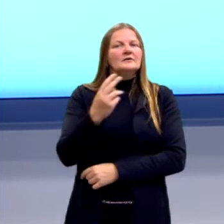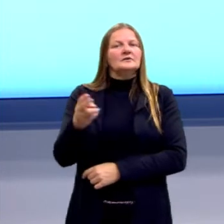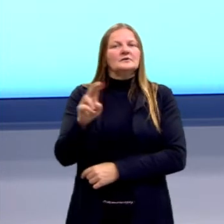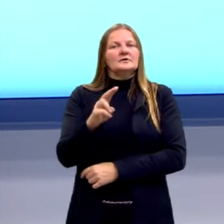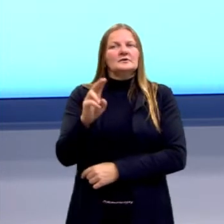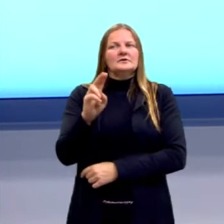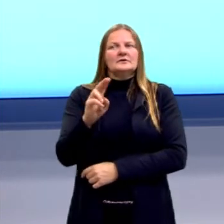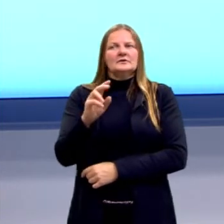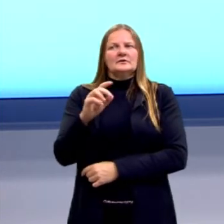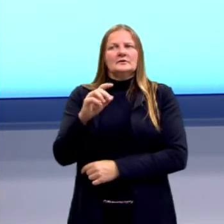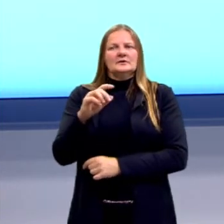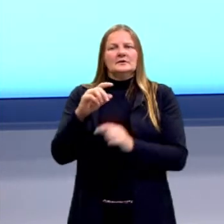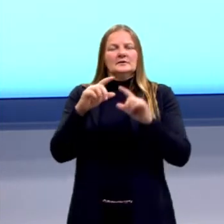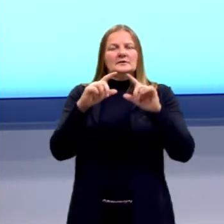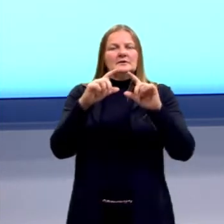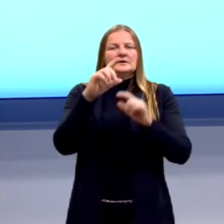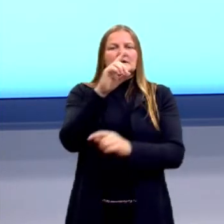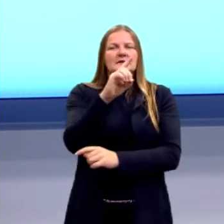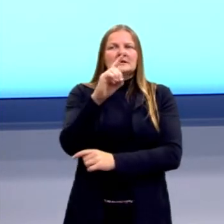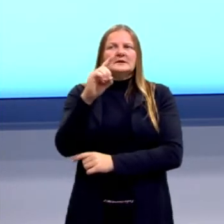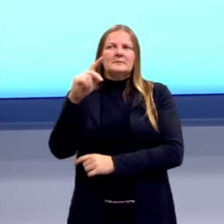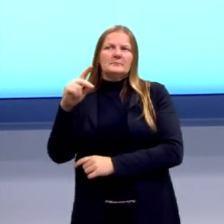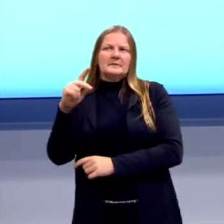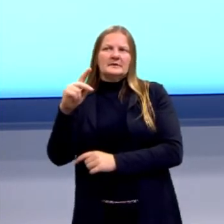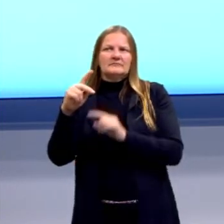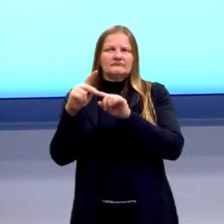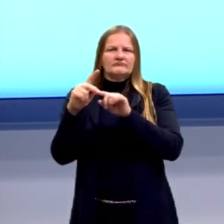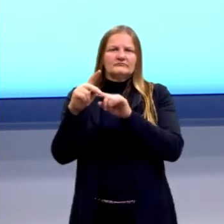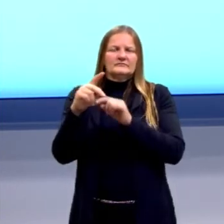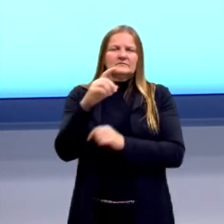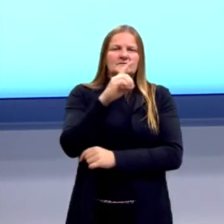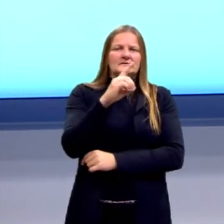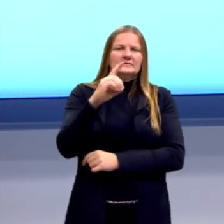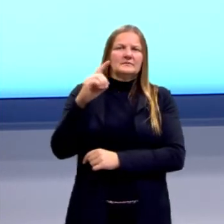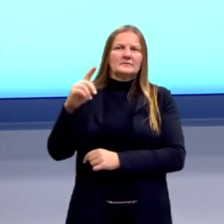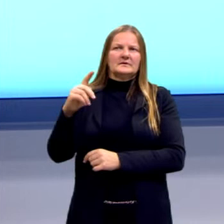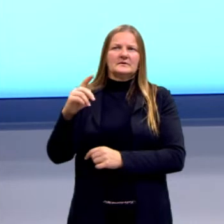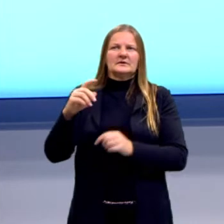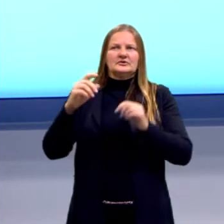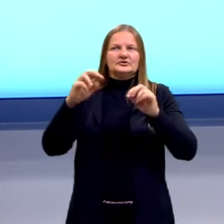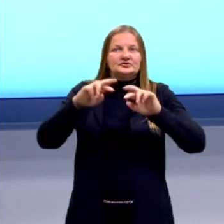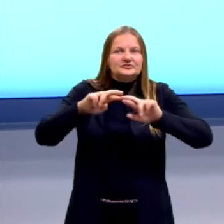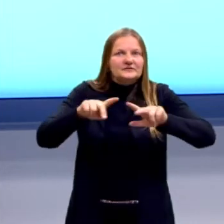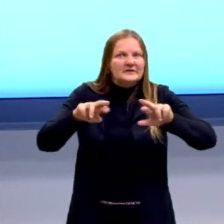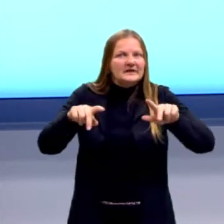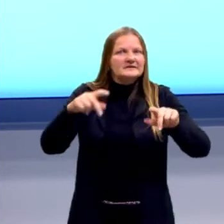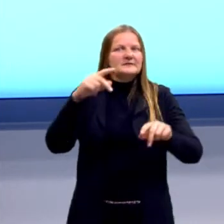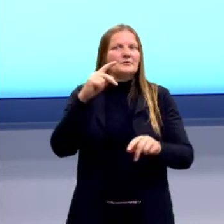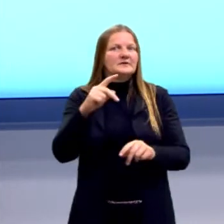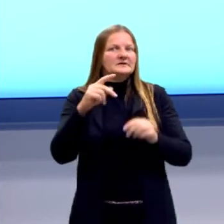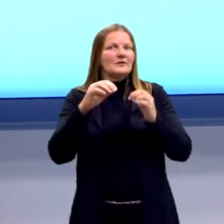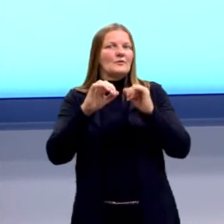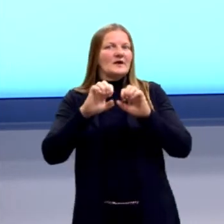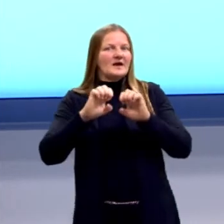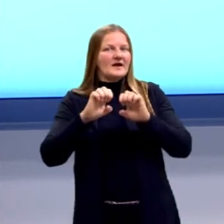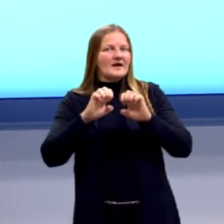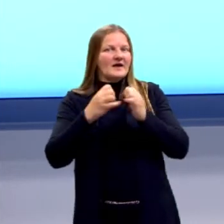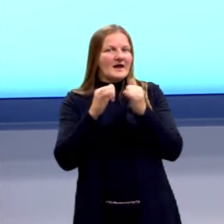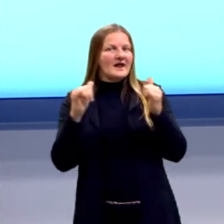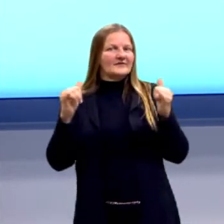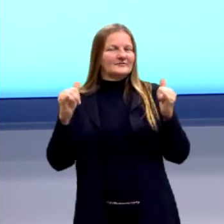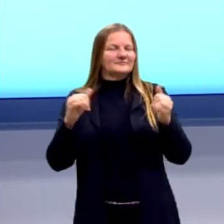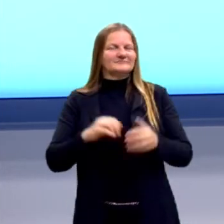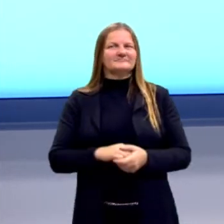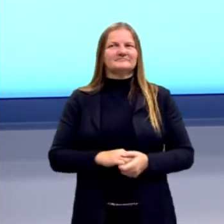o ddp Não fala nem que a diferença de potencial elétrico só aparece de dp e o Enem faz isso né às vezes